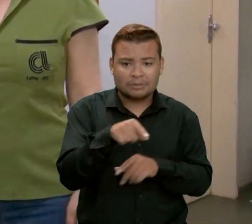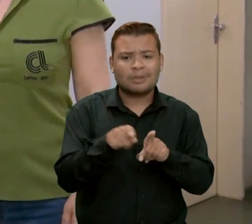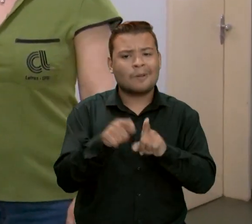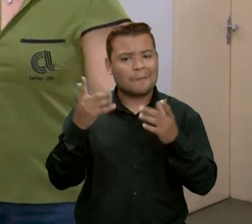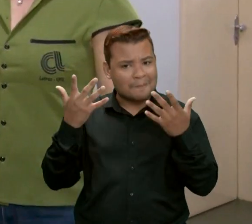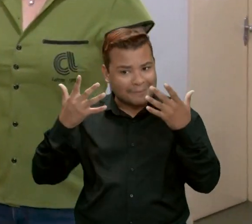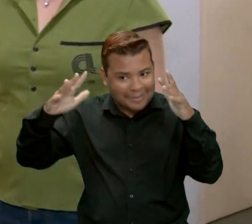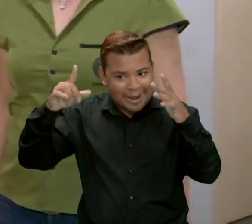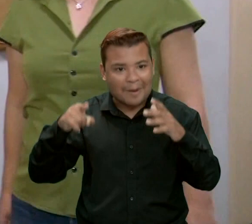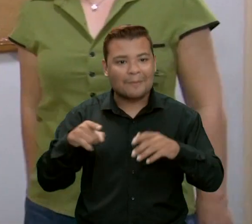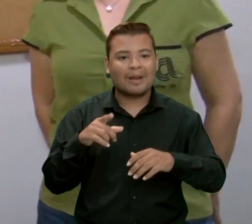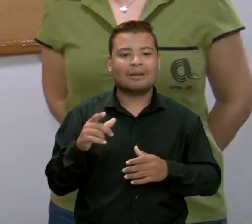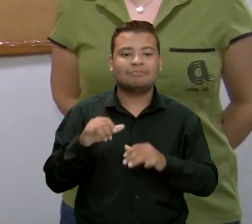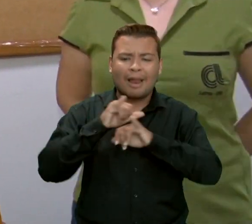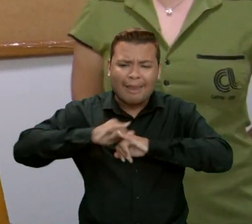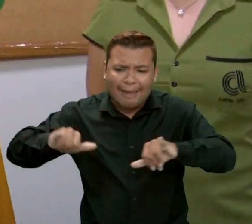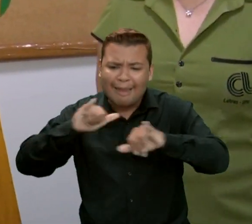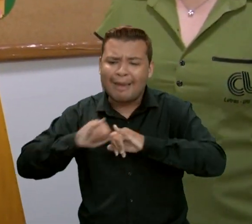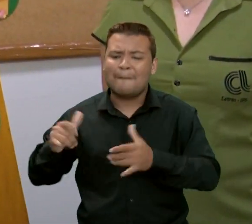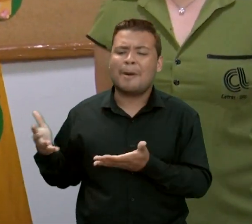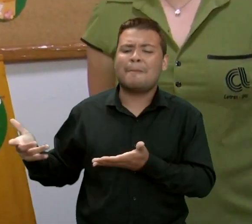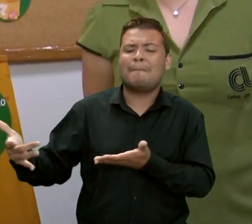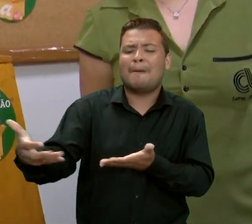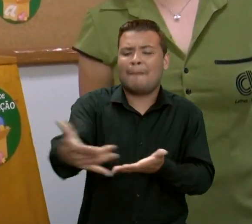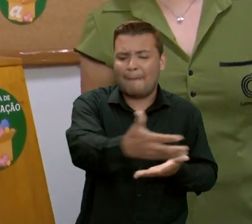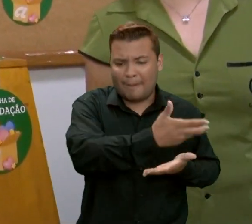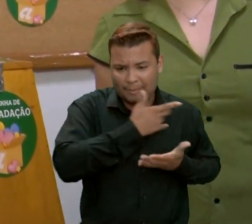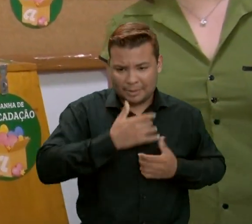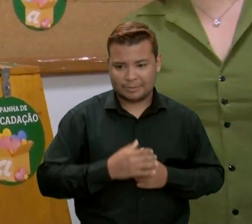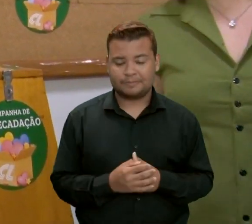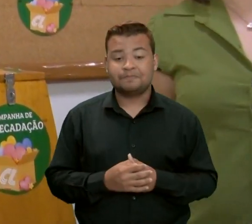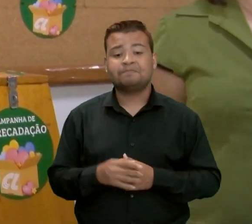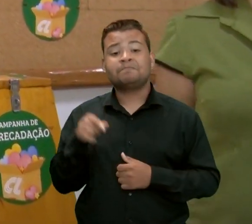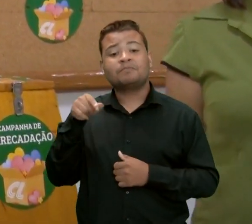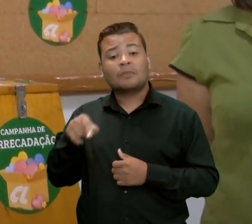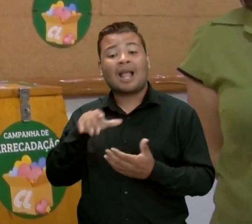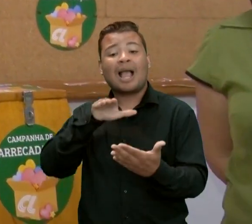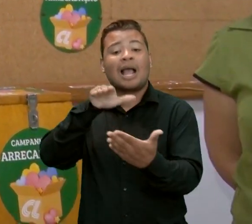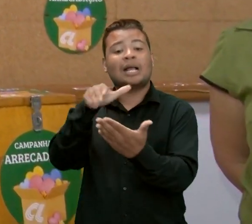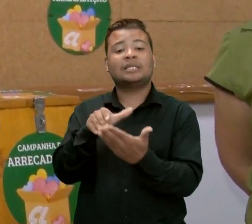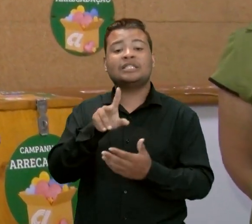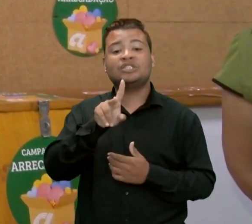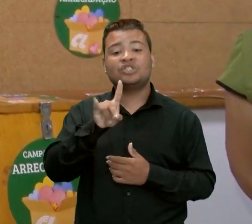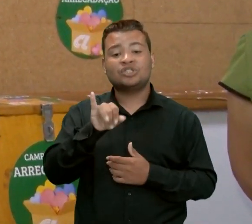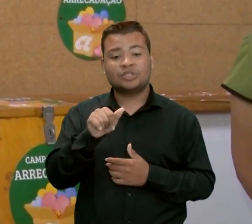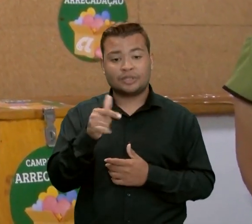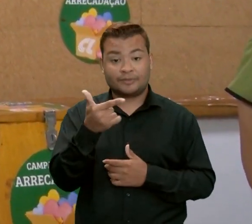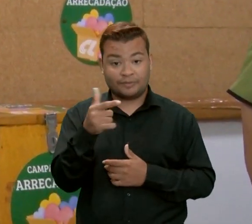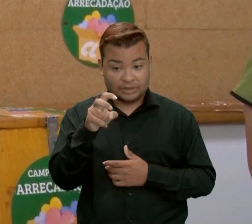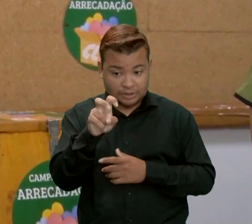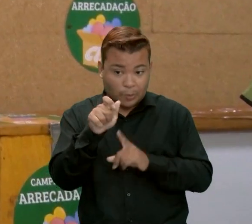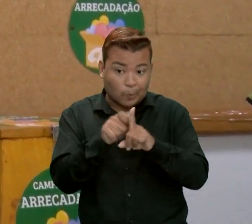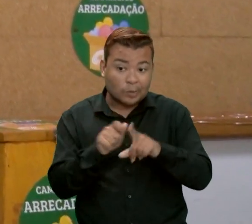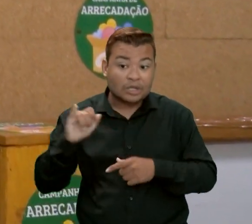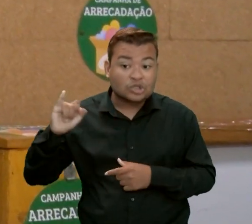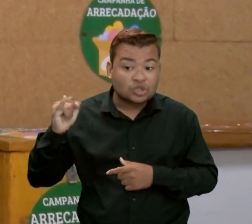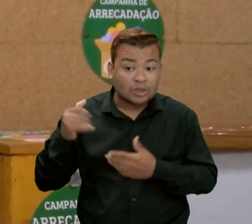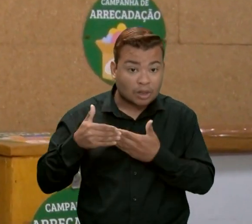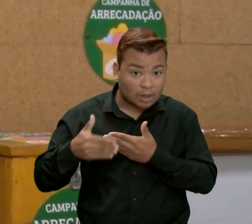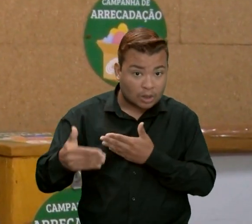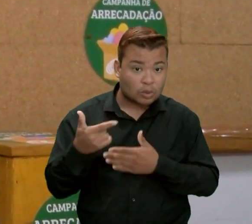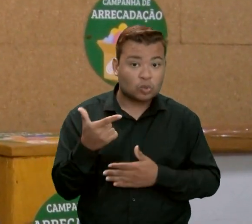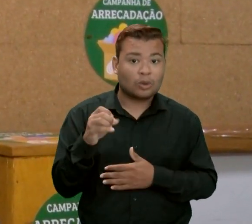parabéns pela campanha de arrecadação. E olha só, essa campanha vai até o dia 25 de janeiro de